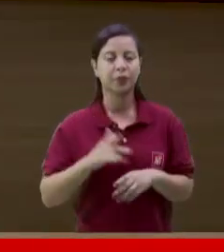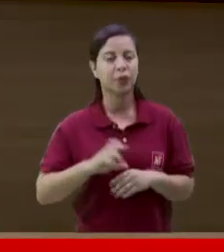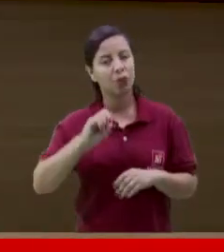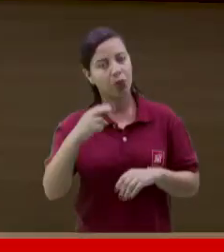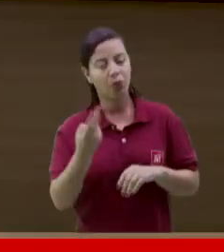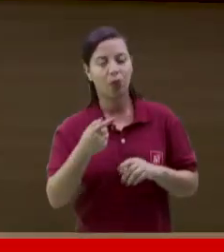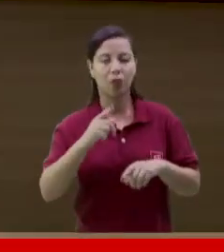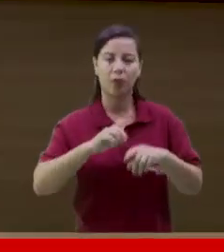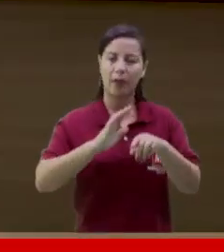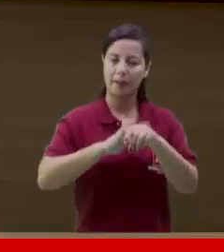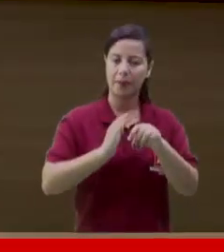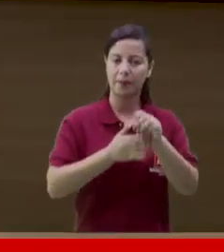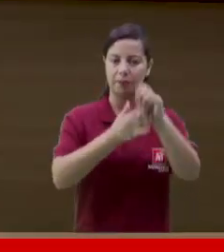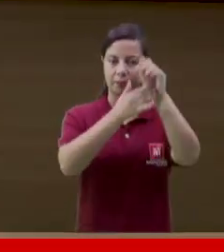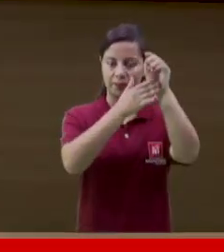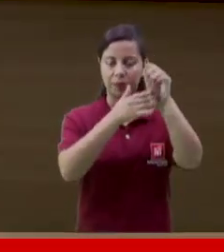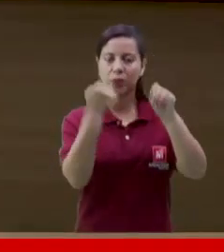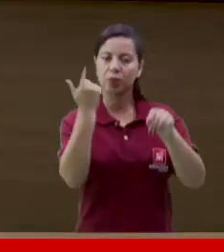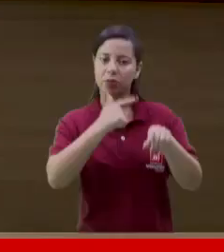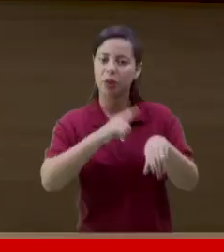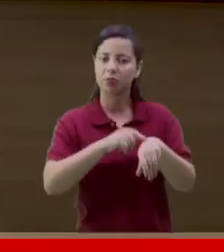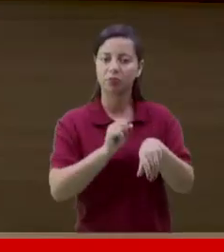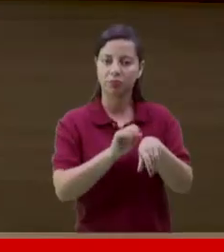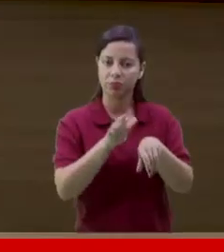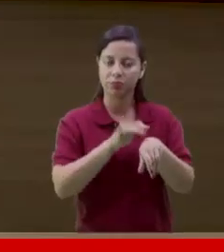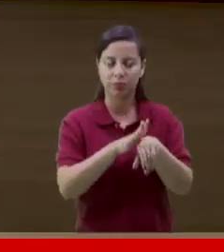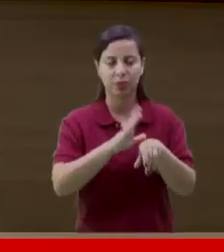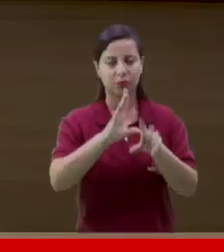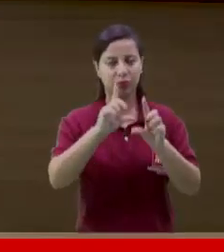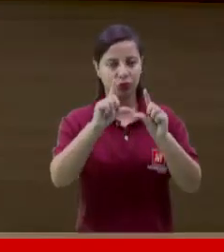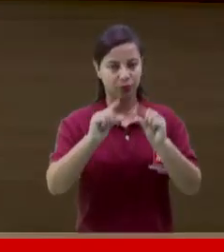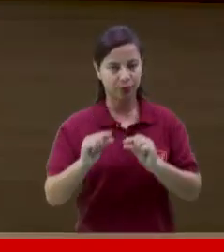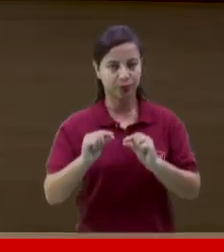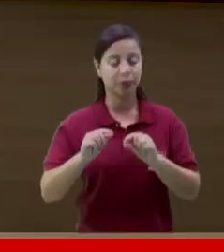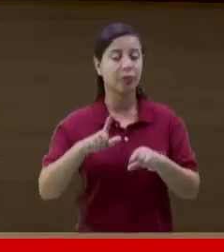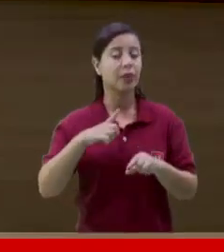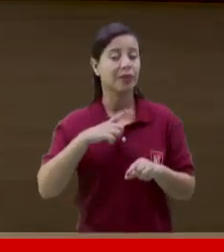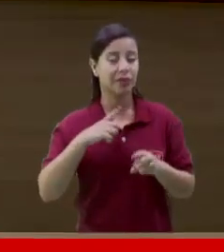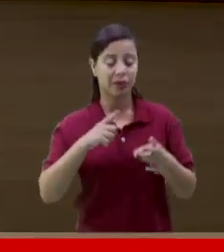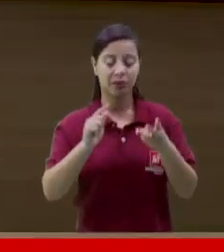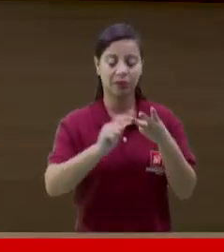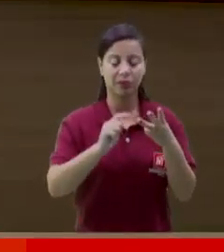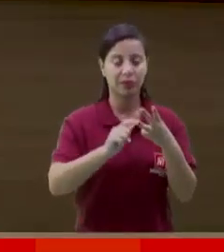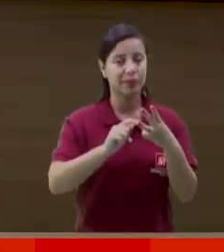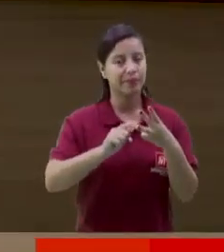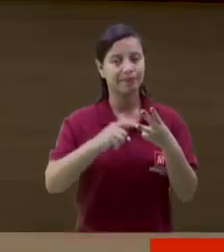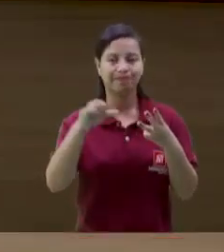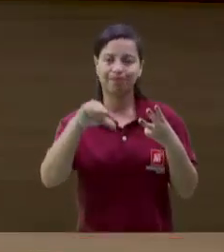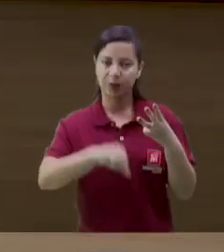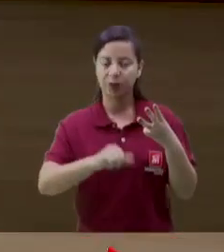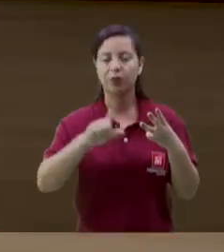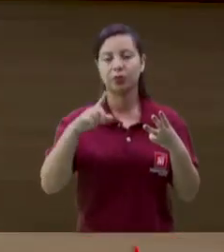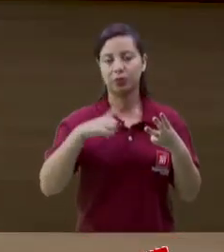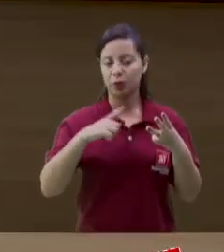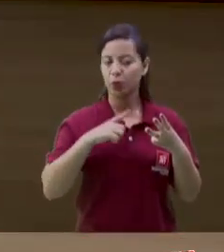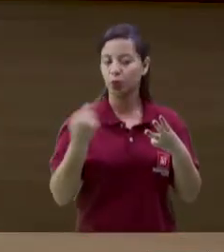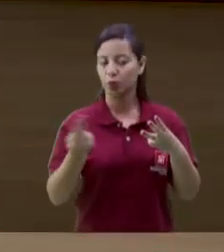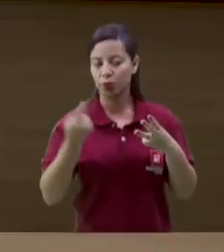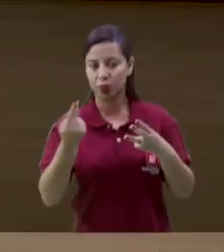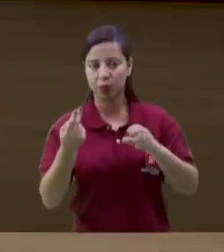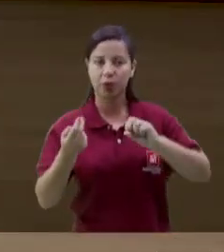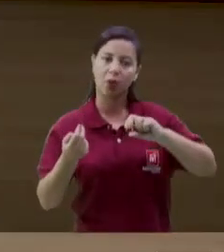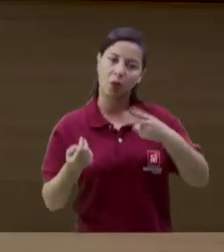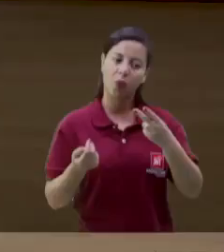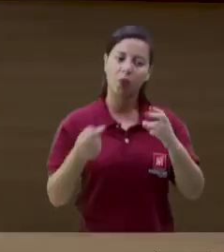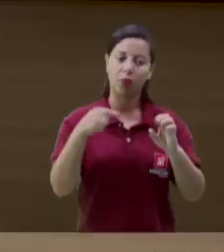por exemplo. Agora, a hemorragia que causa maior preocupação e que é uma situação de urgência ou de